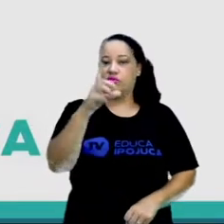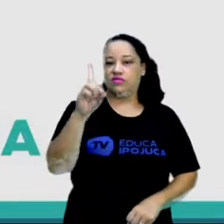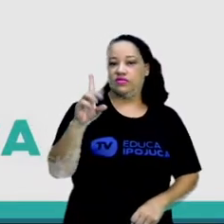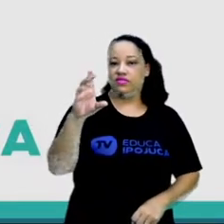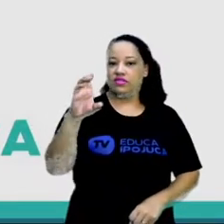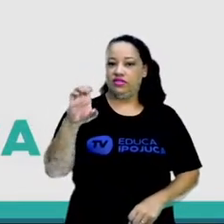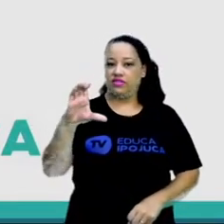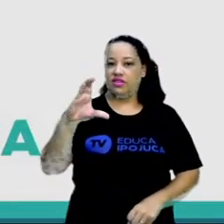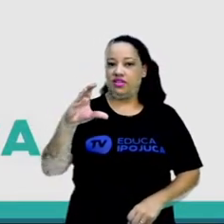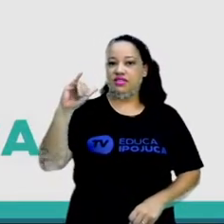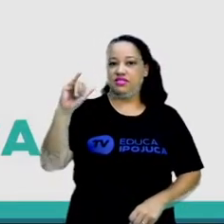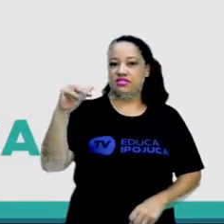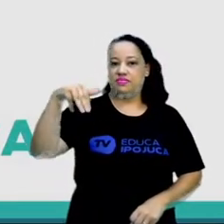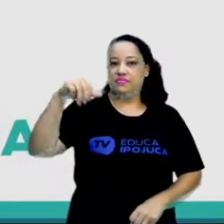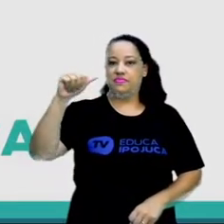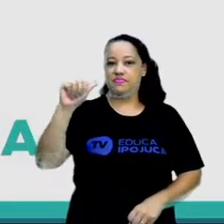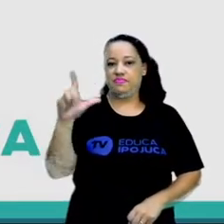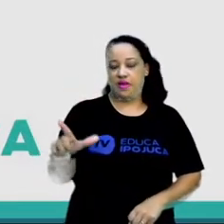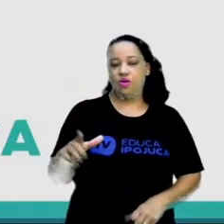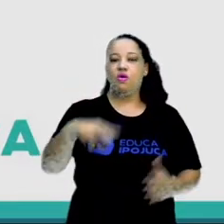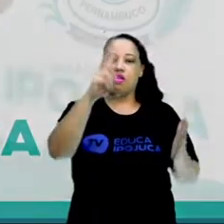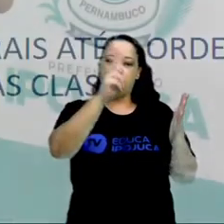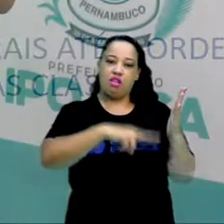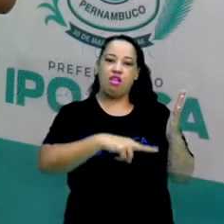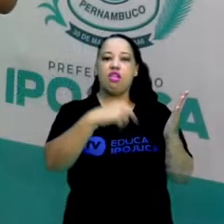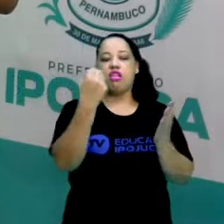leitura, escrita e comparação.